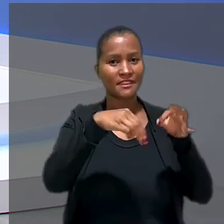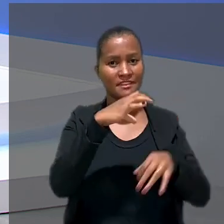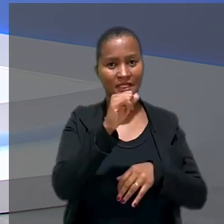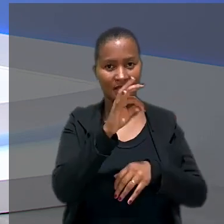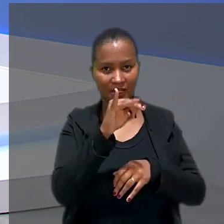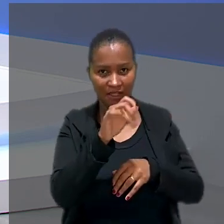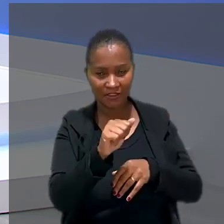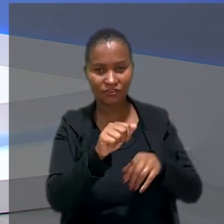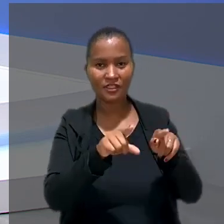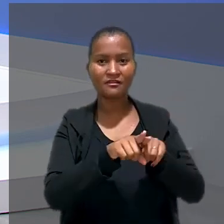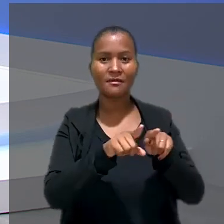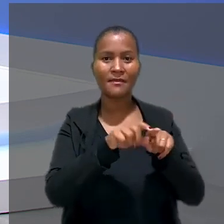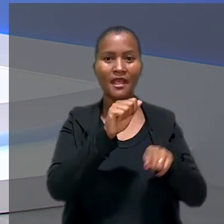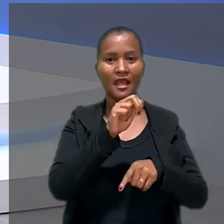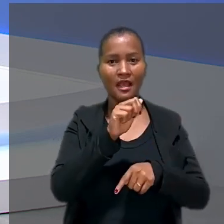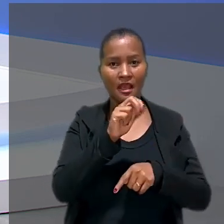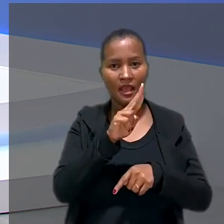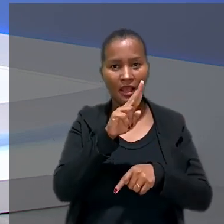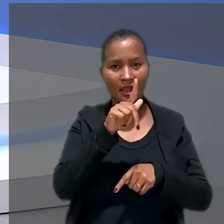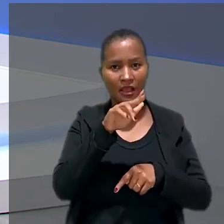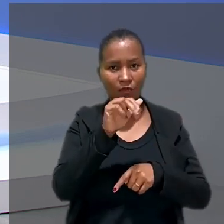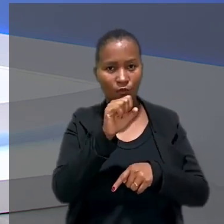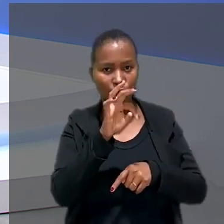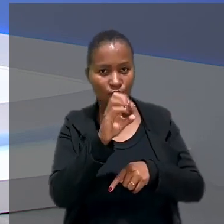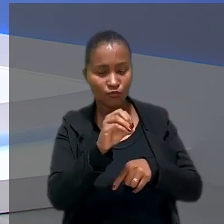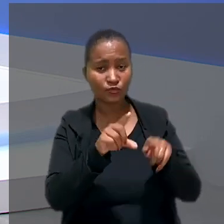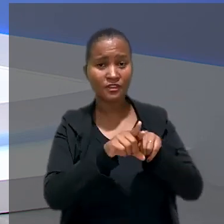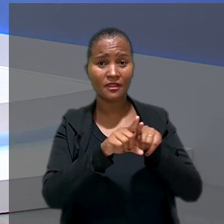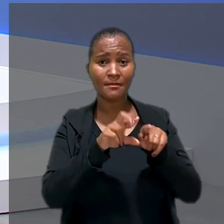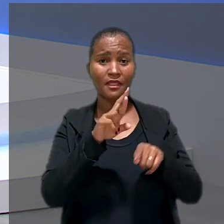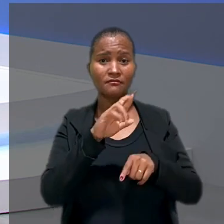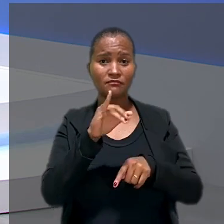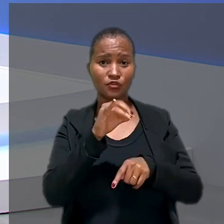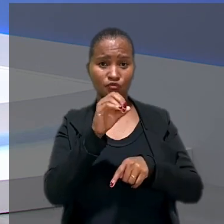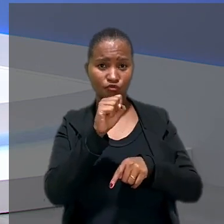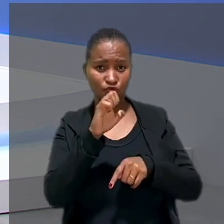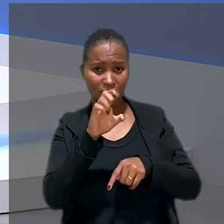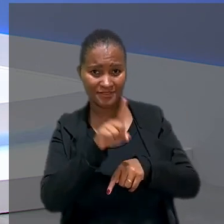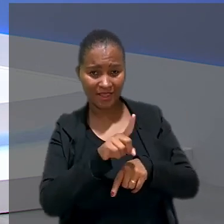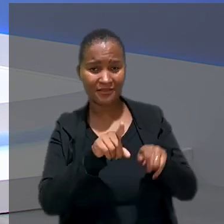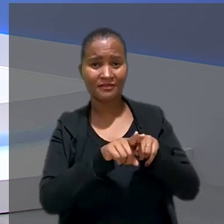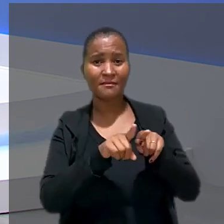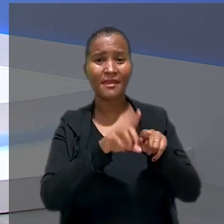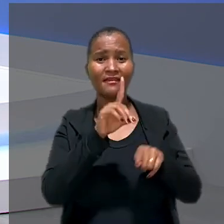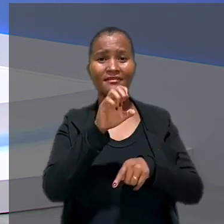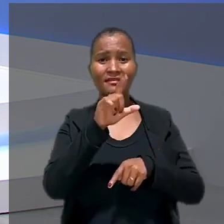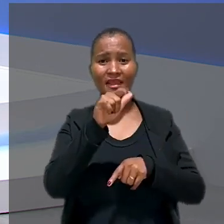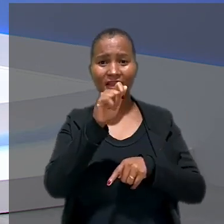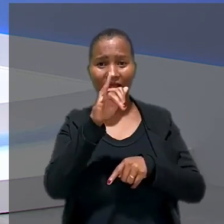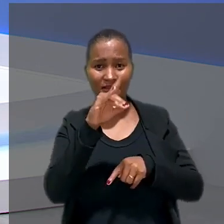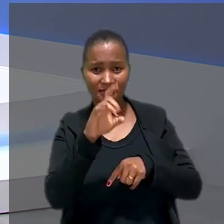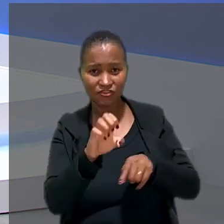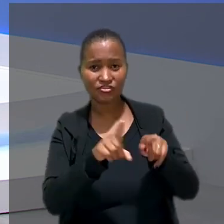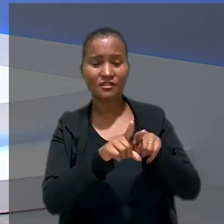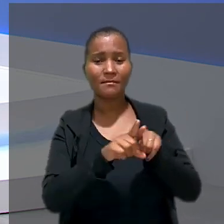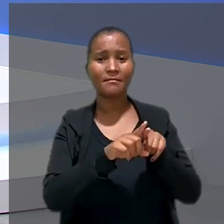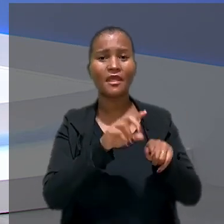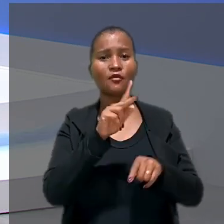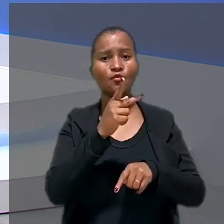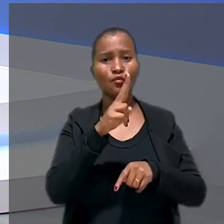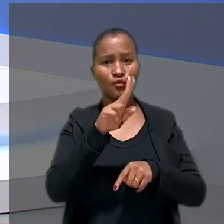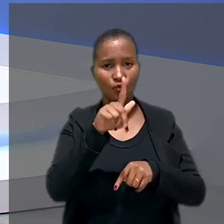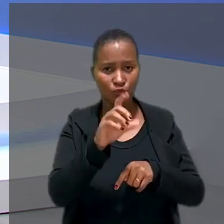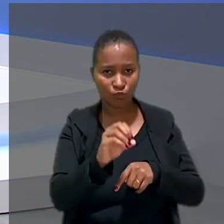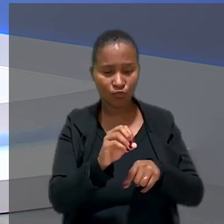a ministra Cátia Arruda, os ministros Augusto César e José Roberto Pimenta, a ministra Adelaide Miranda Arantes, o ministro